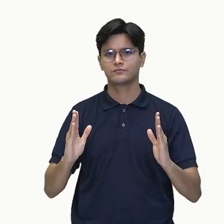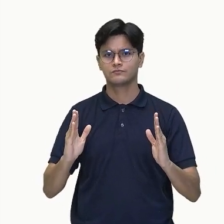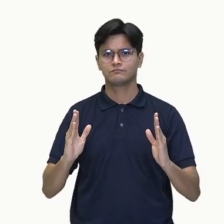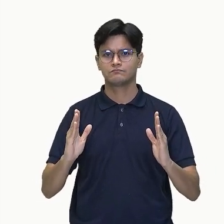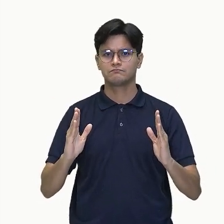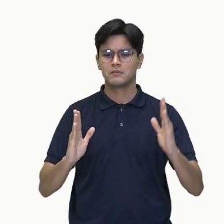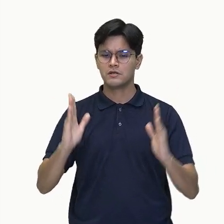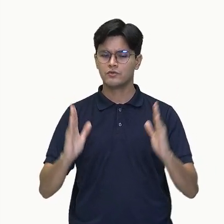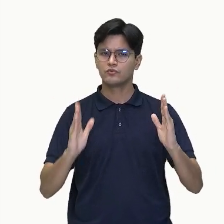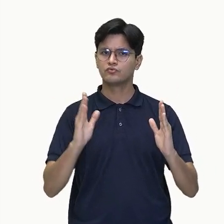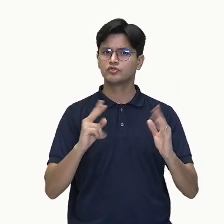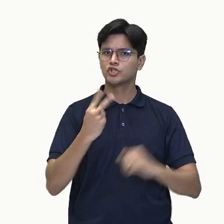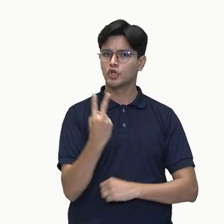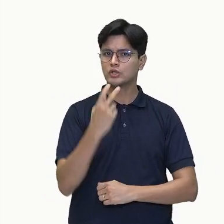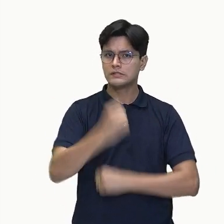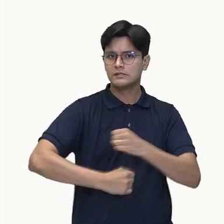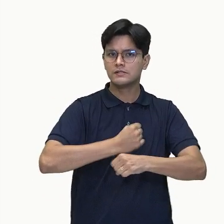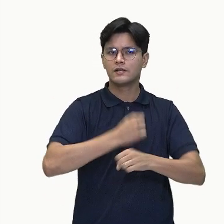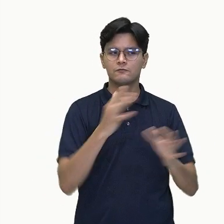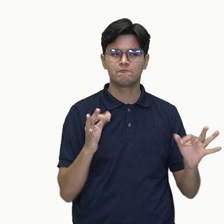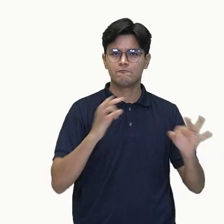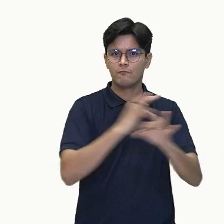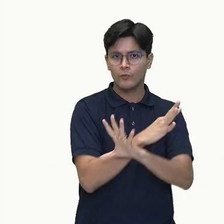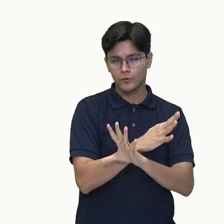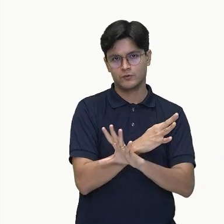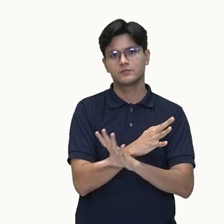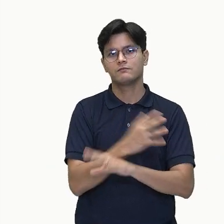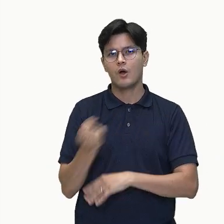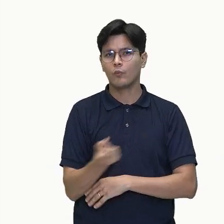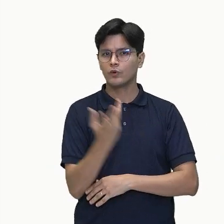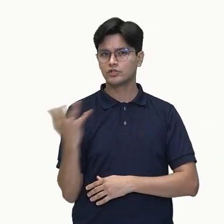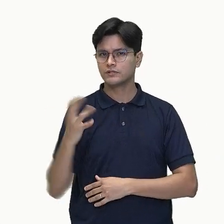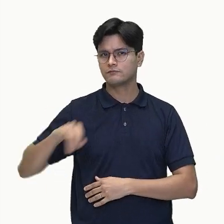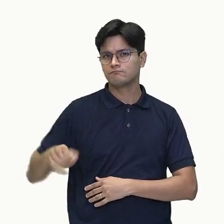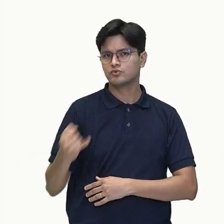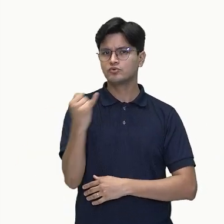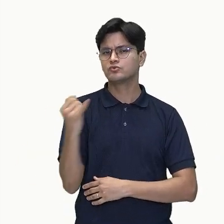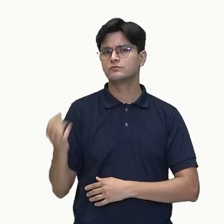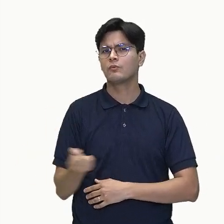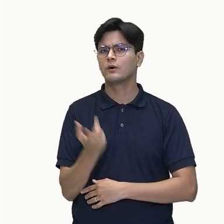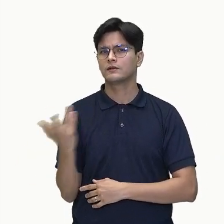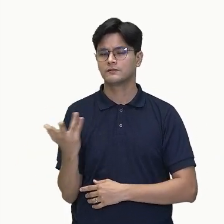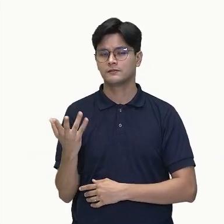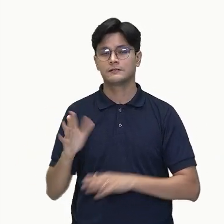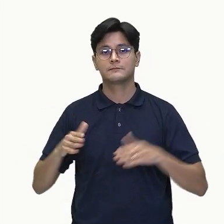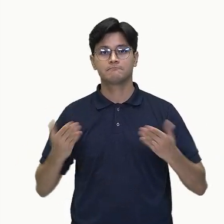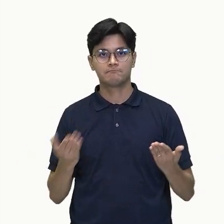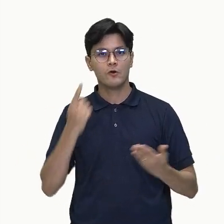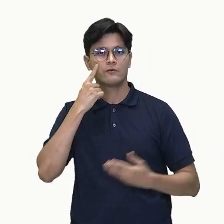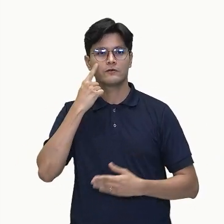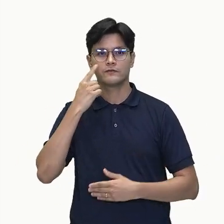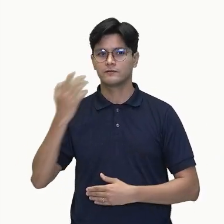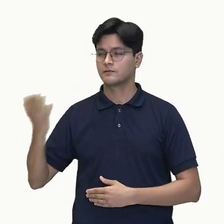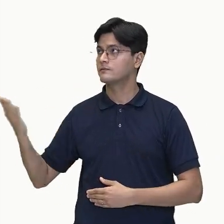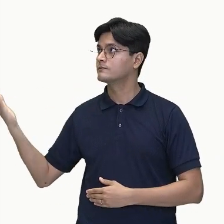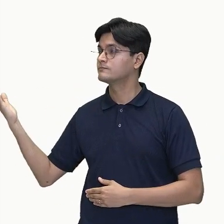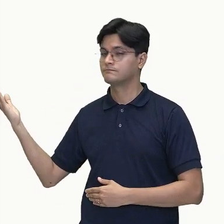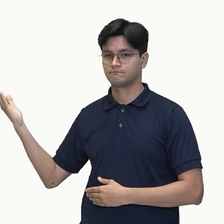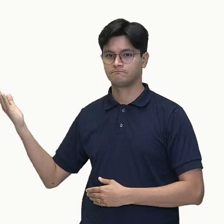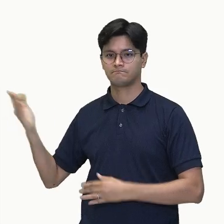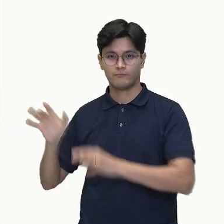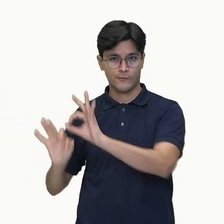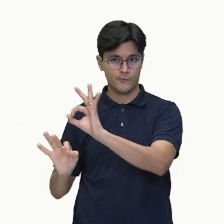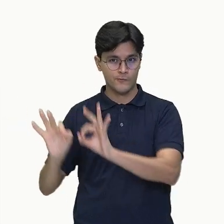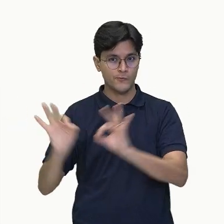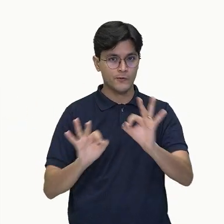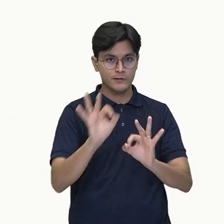3 valores inicialmente oferecidos, beleza? Então, vejamos, olha lá. Organizando aqui,